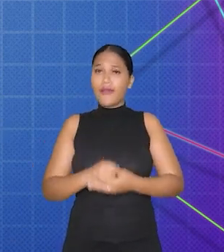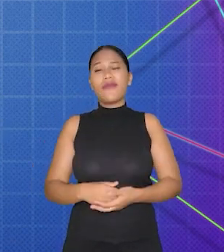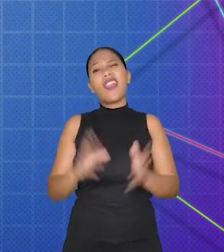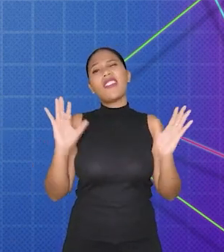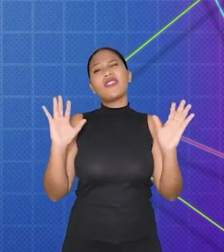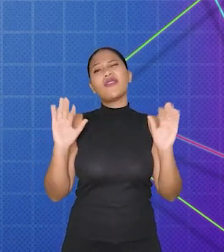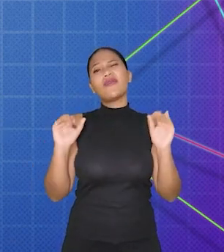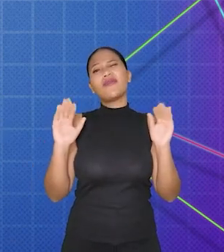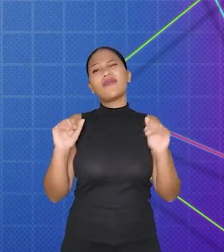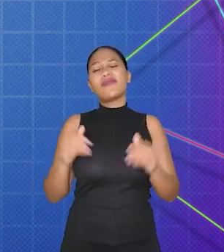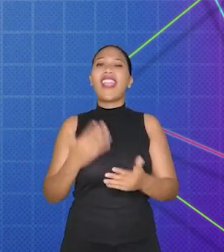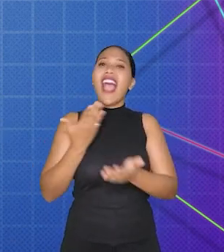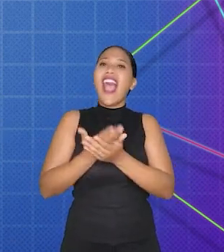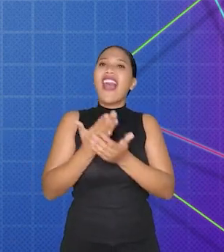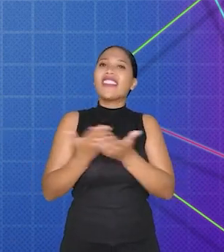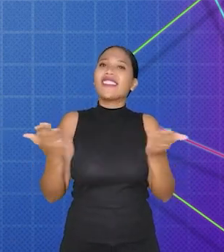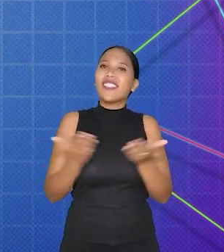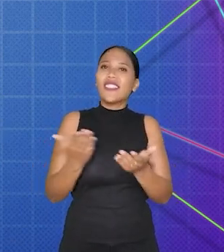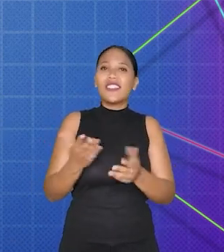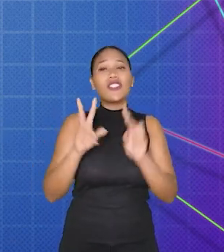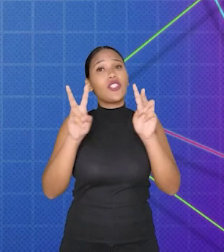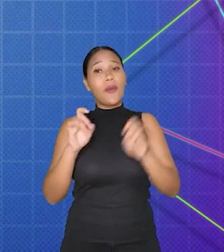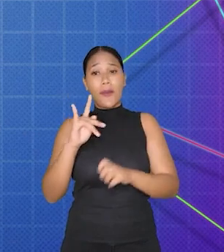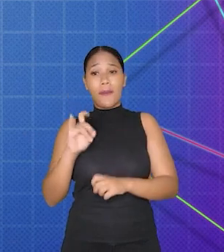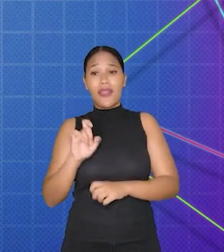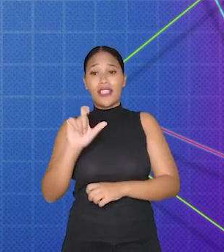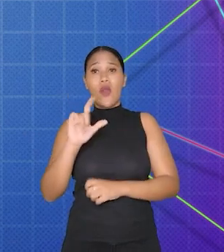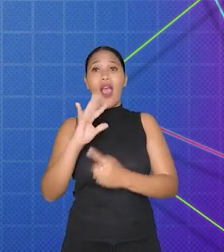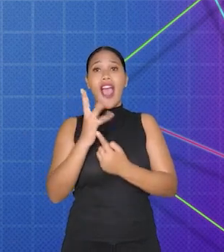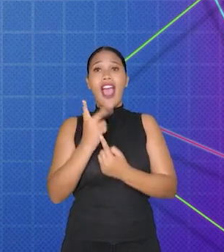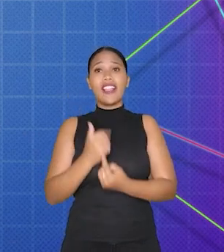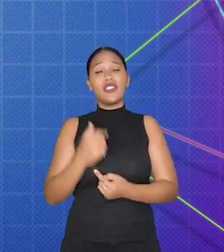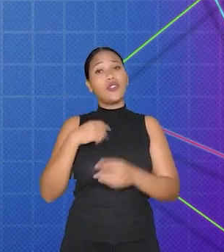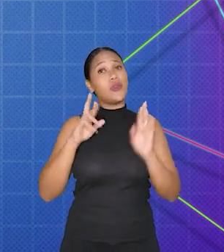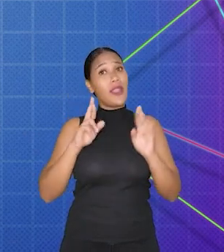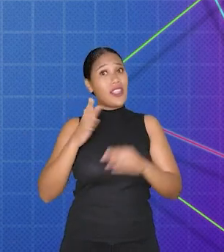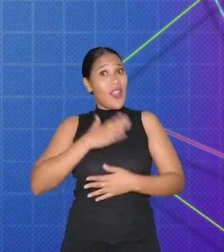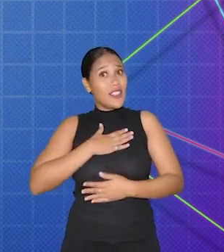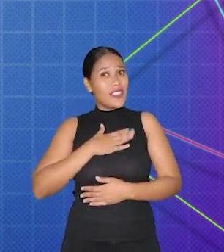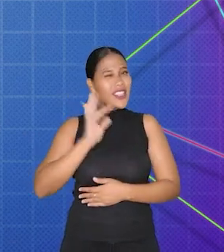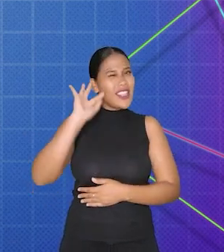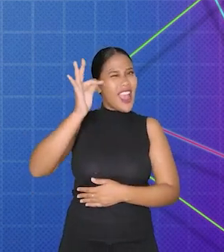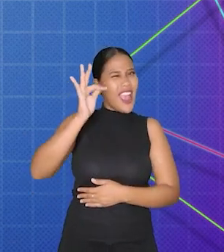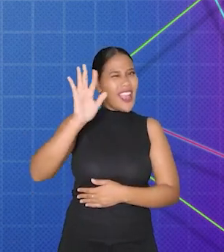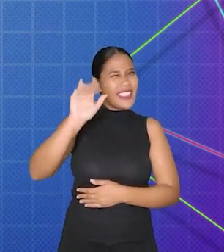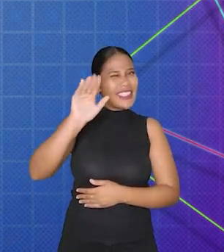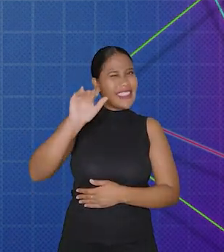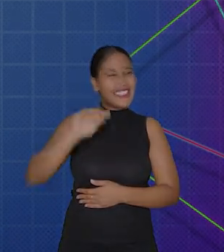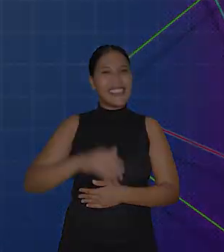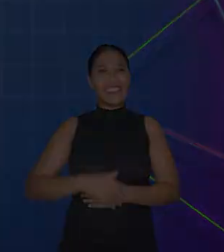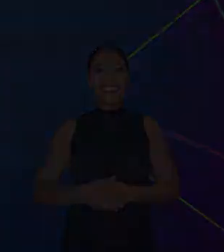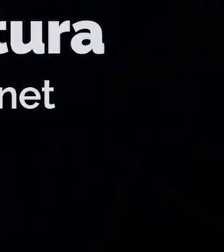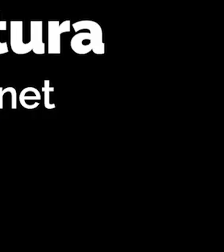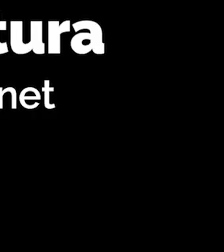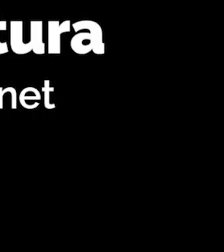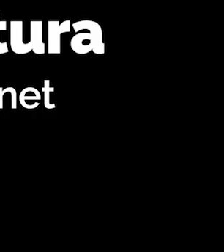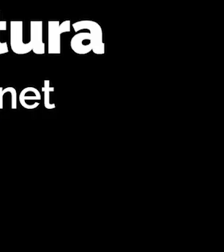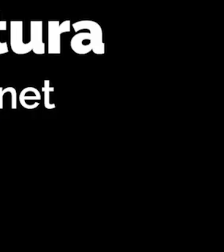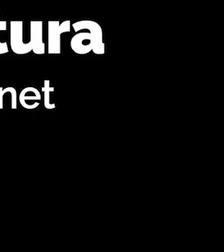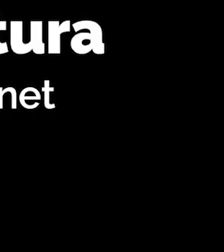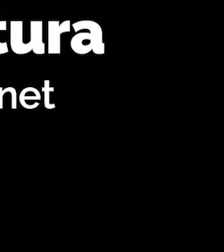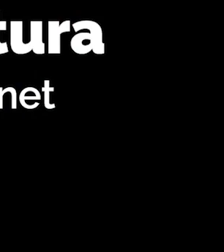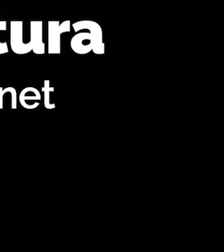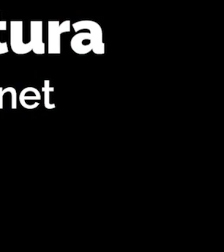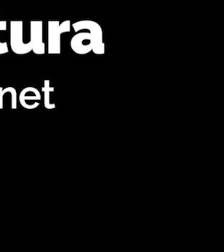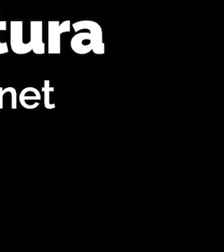jogos eletrônicos. É isso, pessoal. Essa foi a nossa aula sobre pixel art e eu espero que vocês tenham curtido. Até mais! Lei